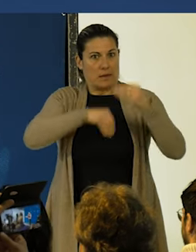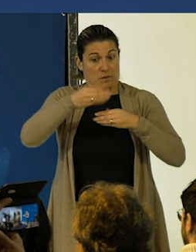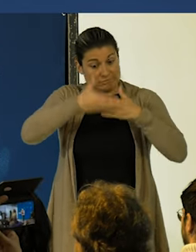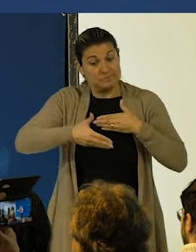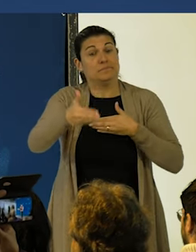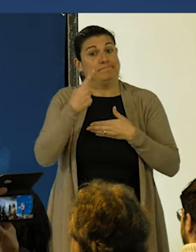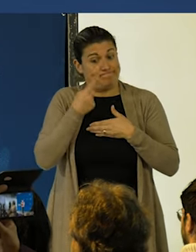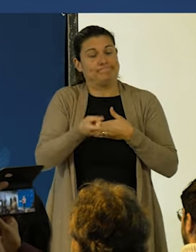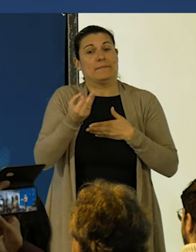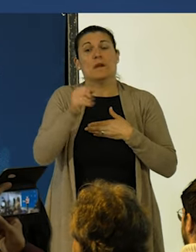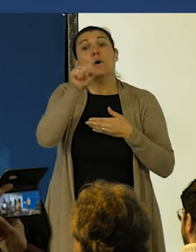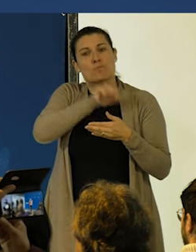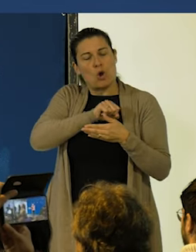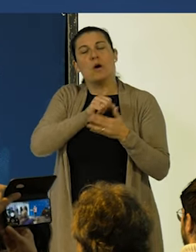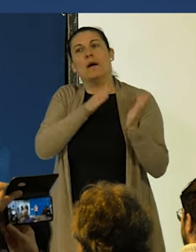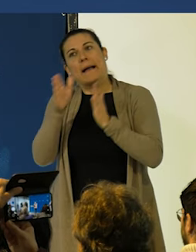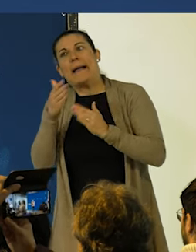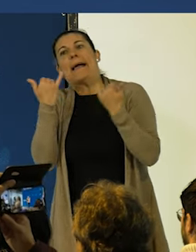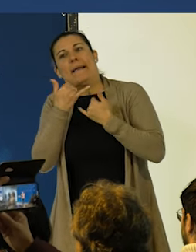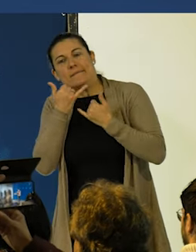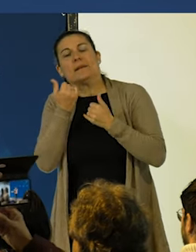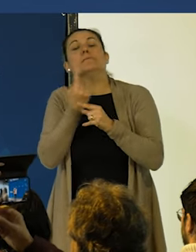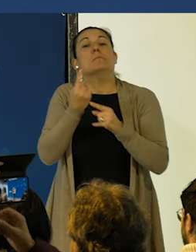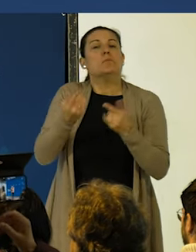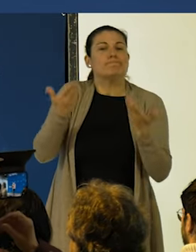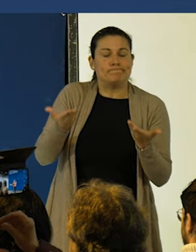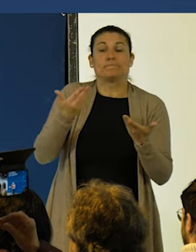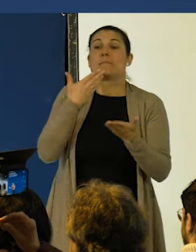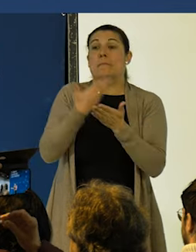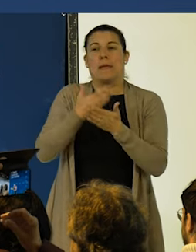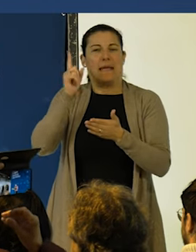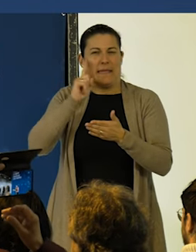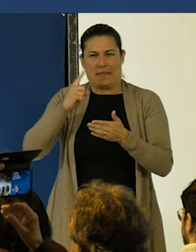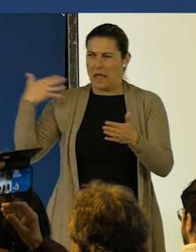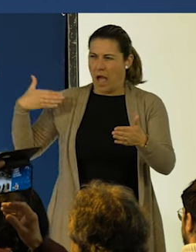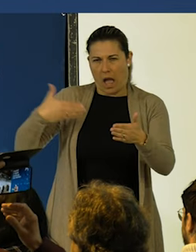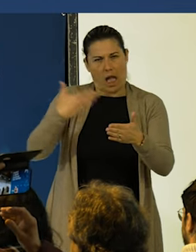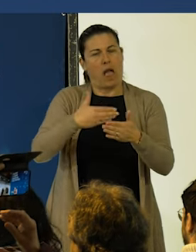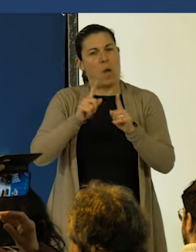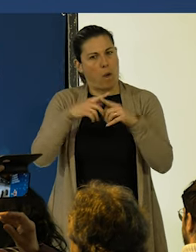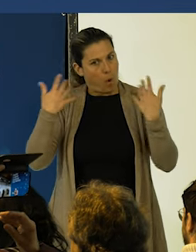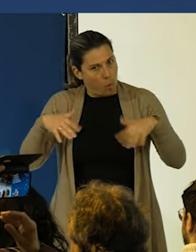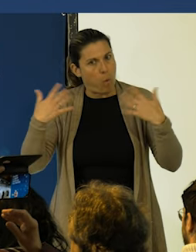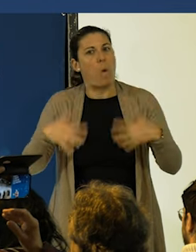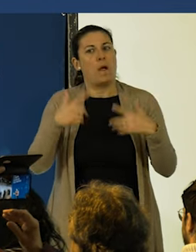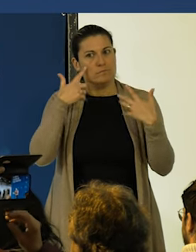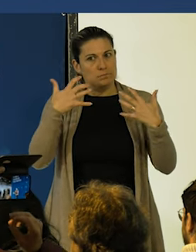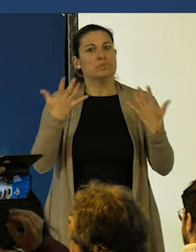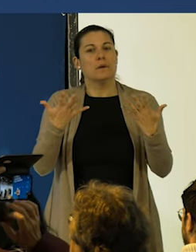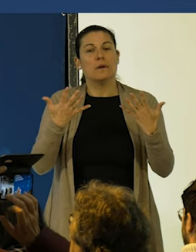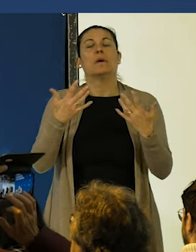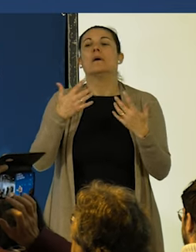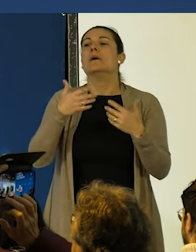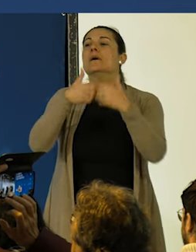frente? Esta coincidência também é feliz porque trazemos para estes dias intensos nada menos que o peso